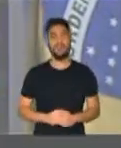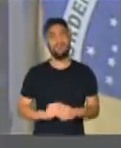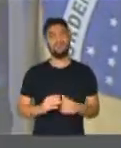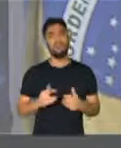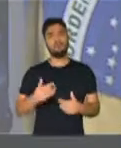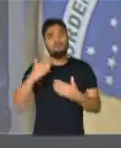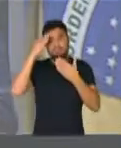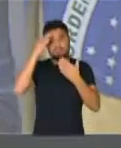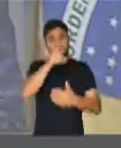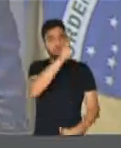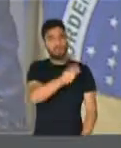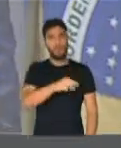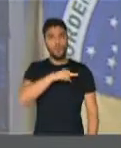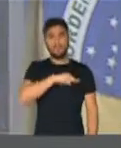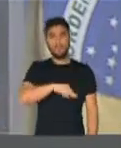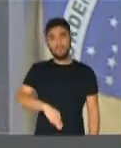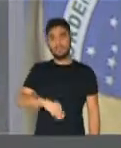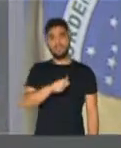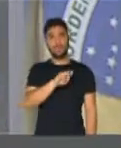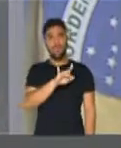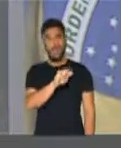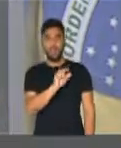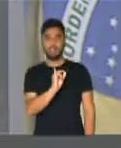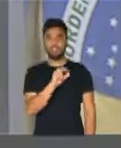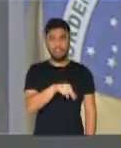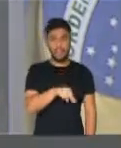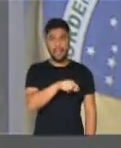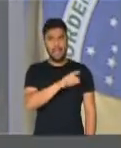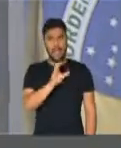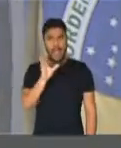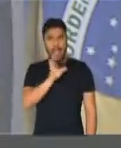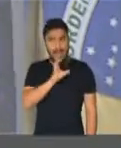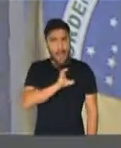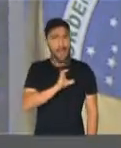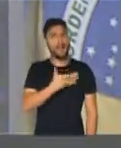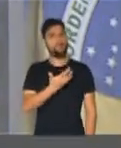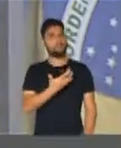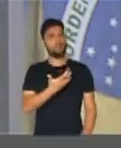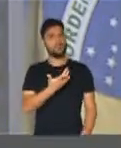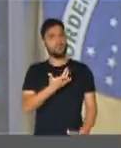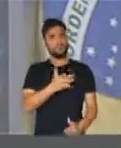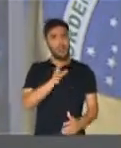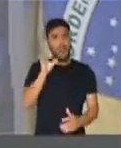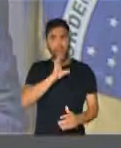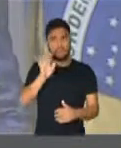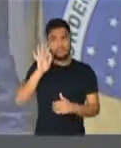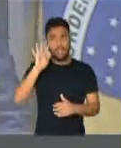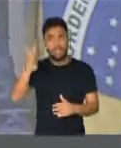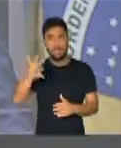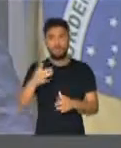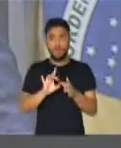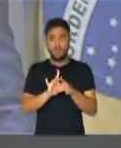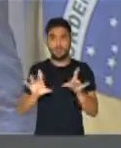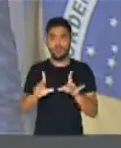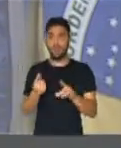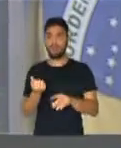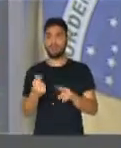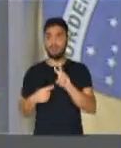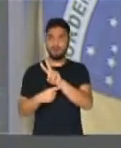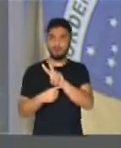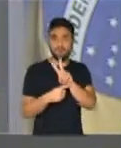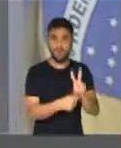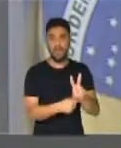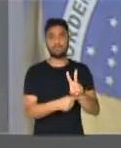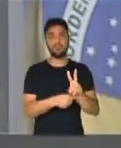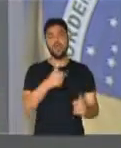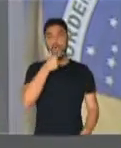aqui da gratidão ao ministro Guardia, de forma célere, atenciosa, deu o devido encaminhamento a esse empréstimo, ao nosso